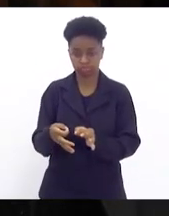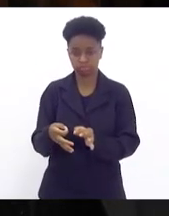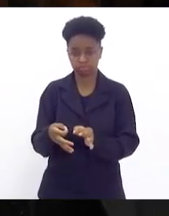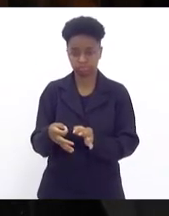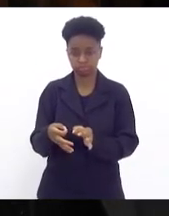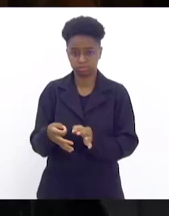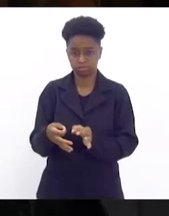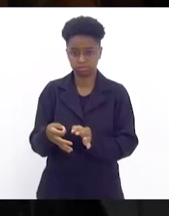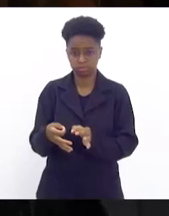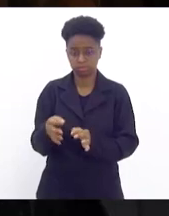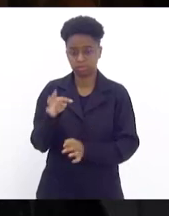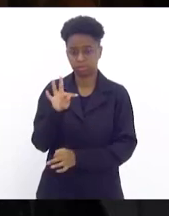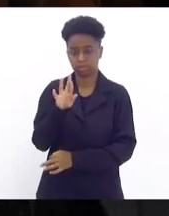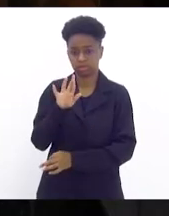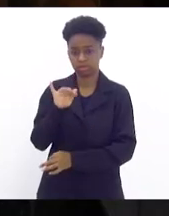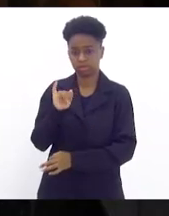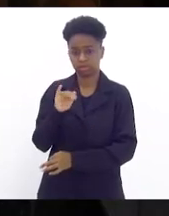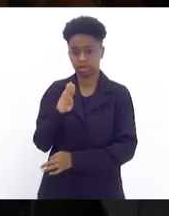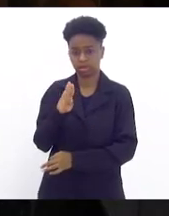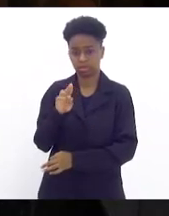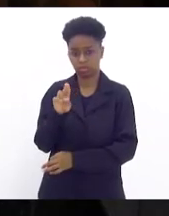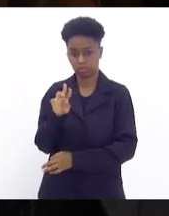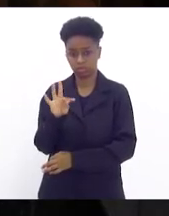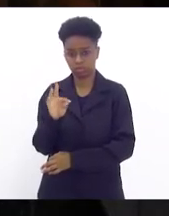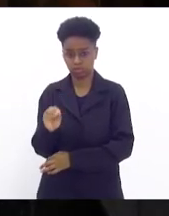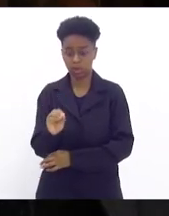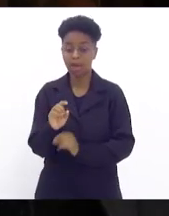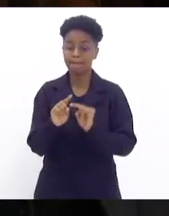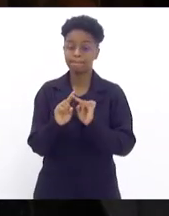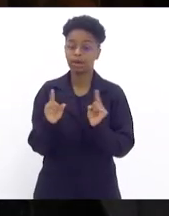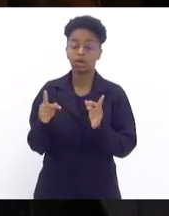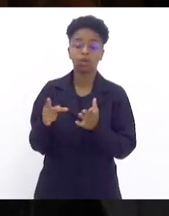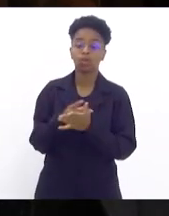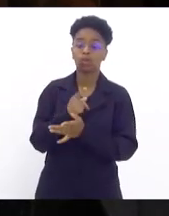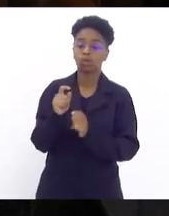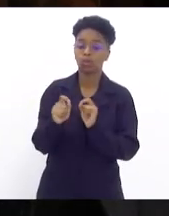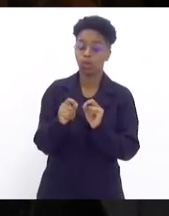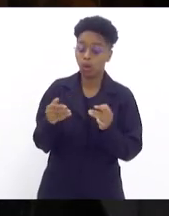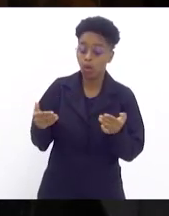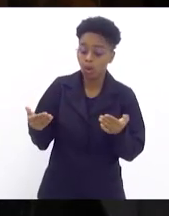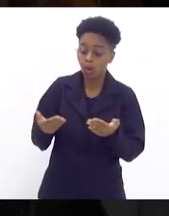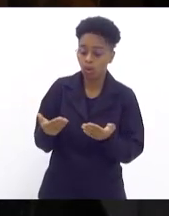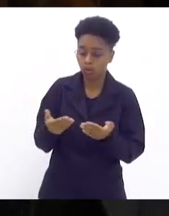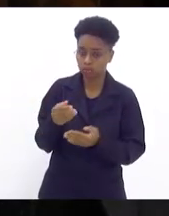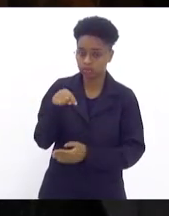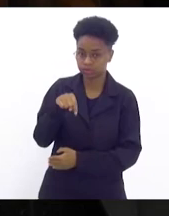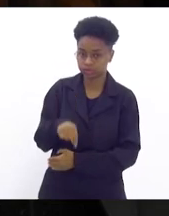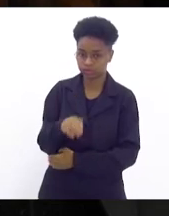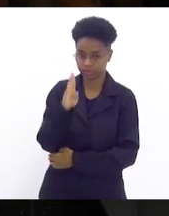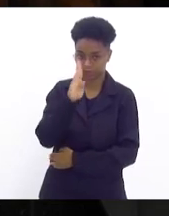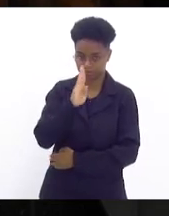ocorre que hoje nós temos no Brasil